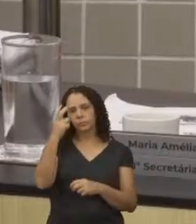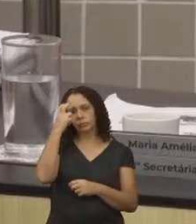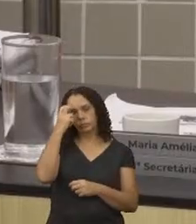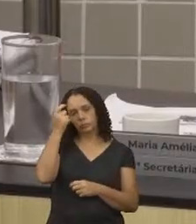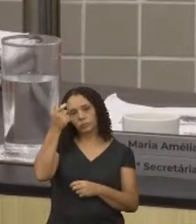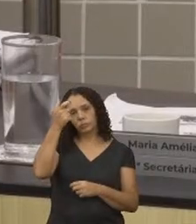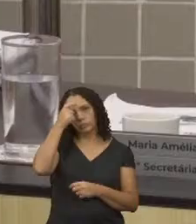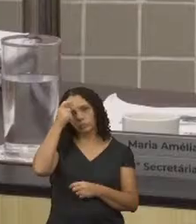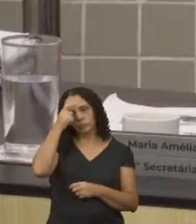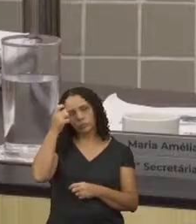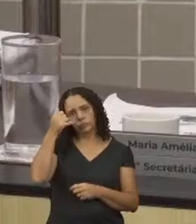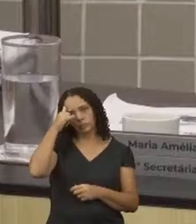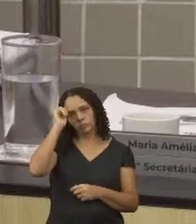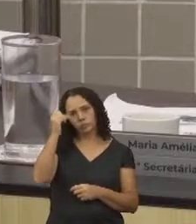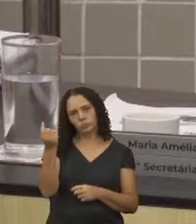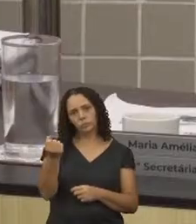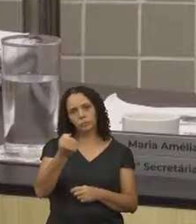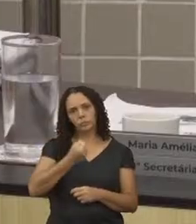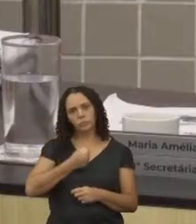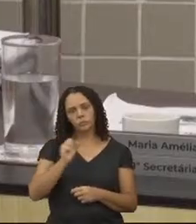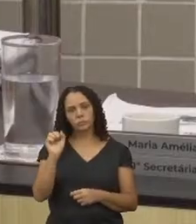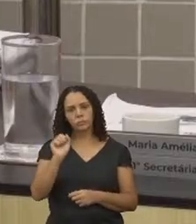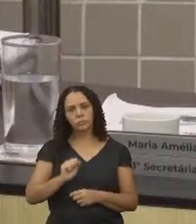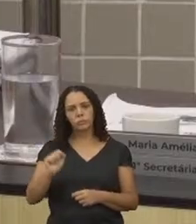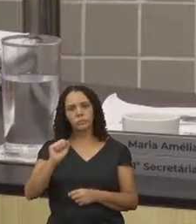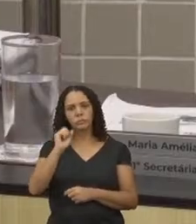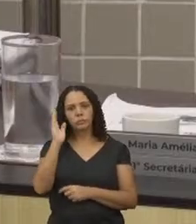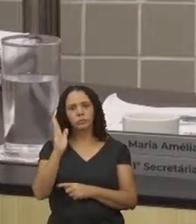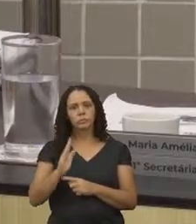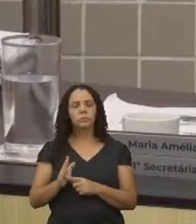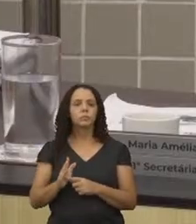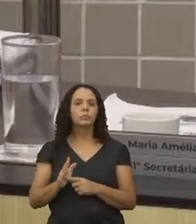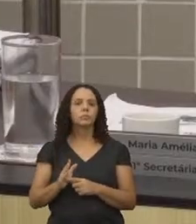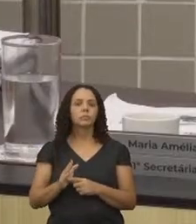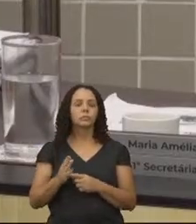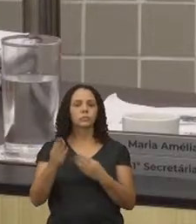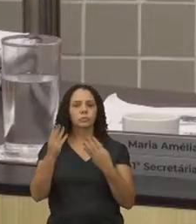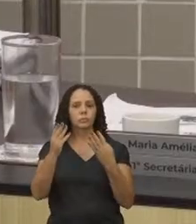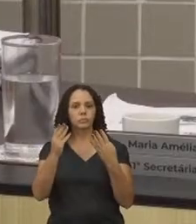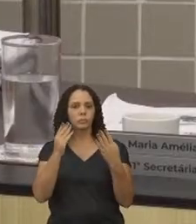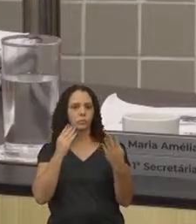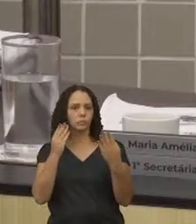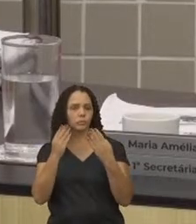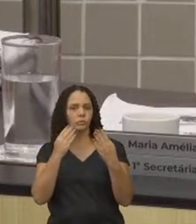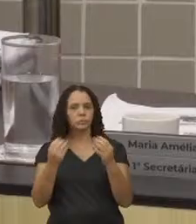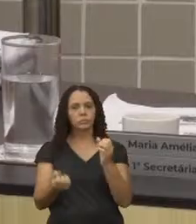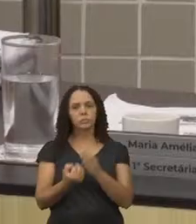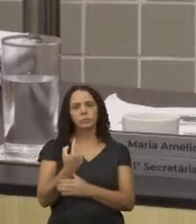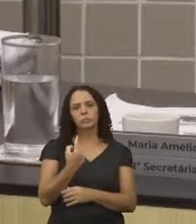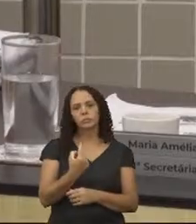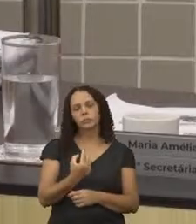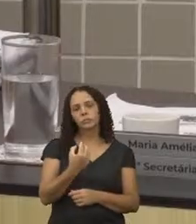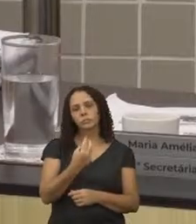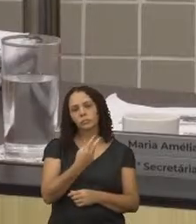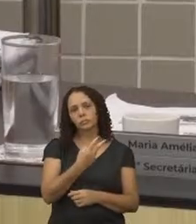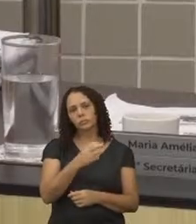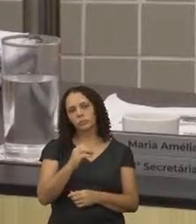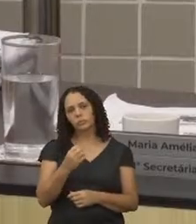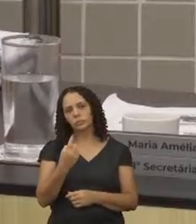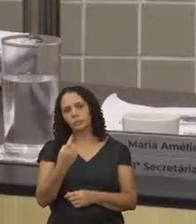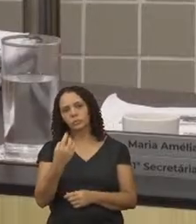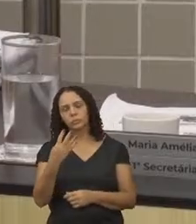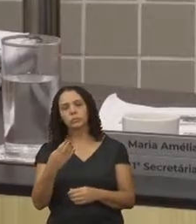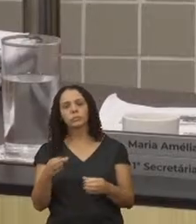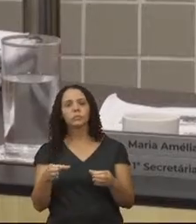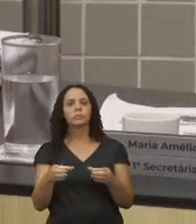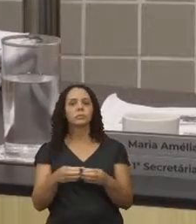prevenção ao suicídio. A Associação Brasileira de Psiquiatria criada no ano de 2014, junto ao Conselho Federal de